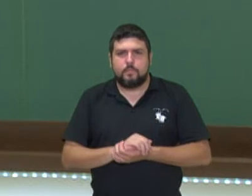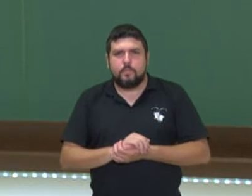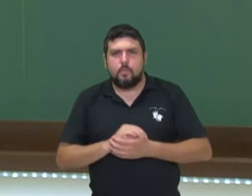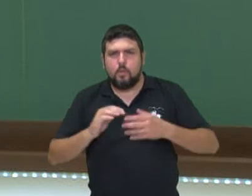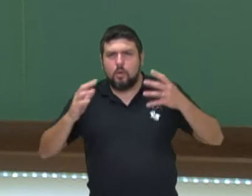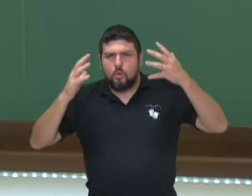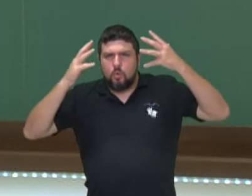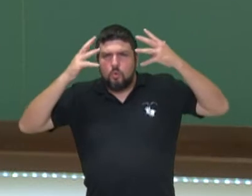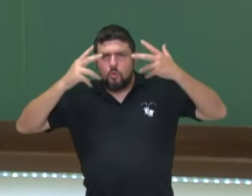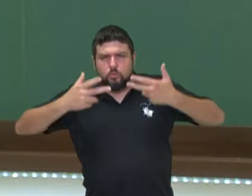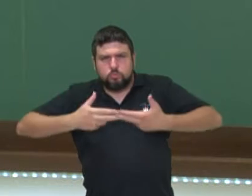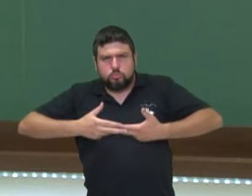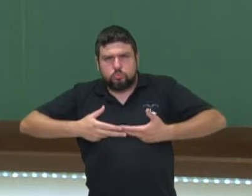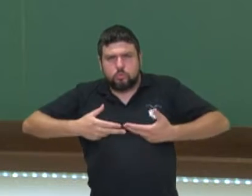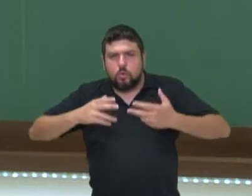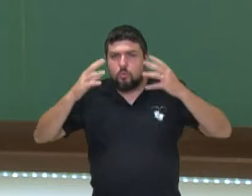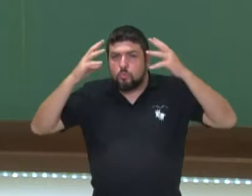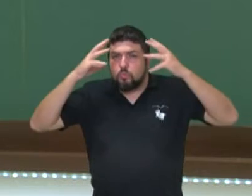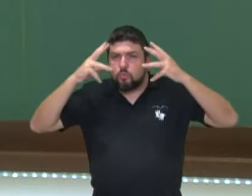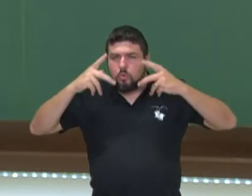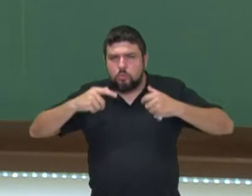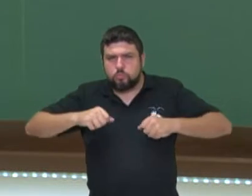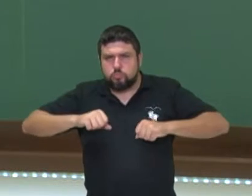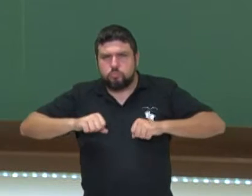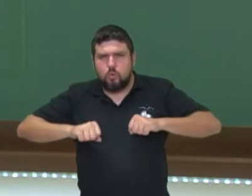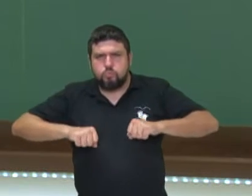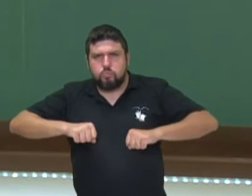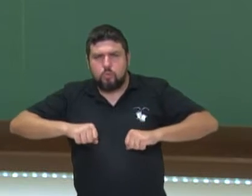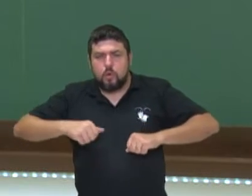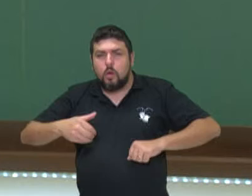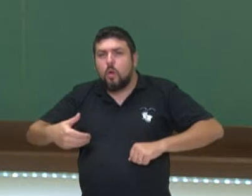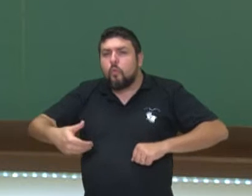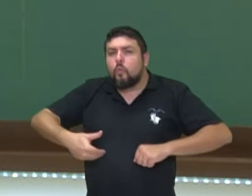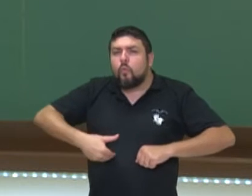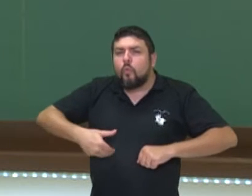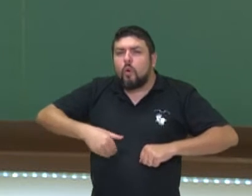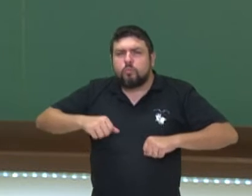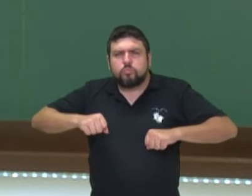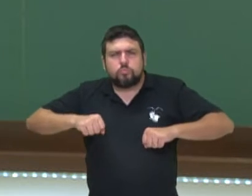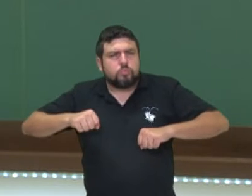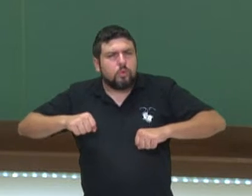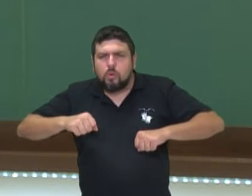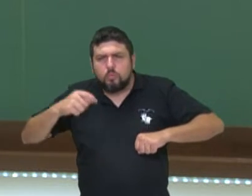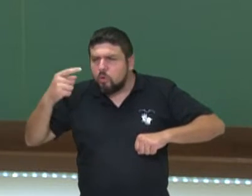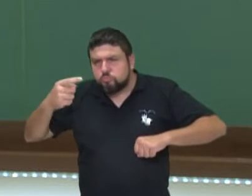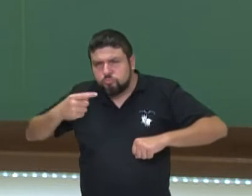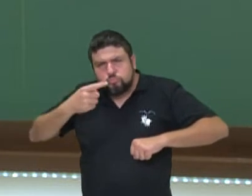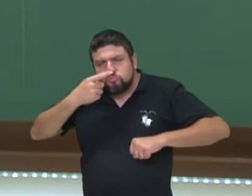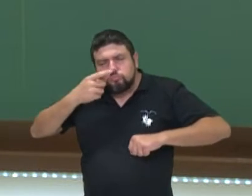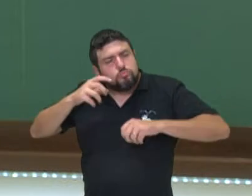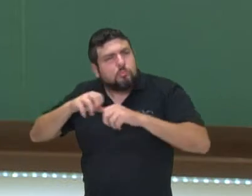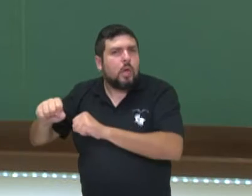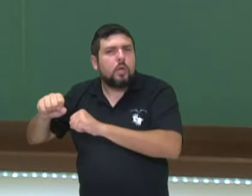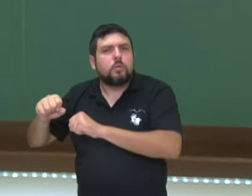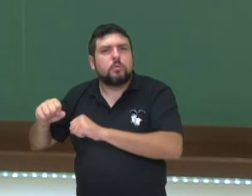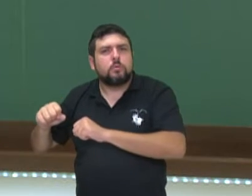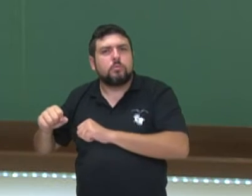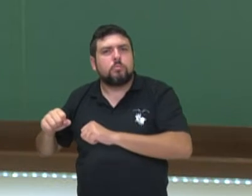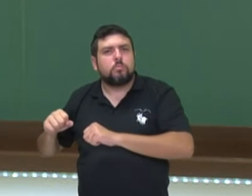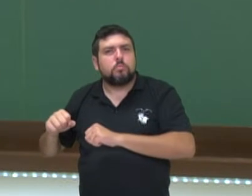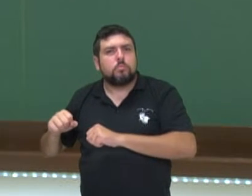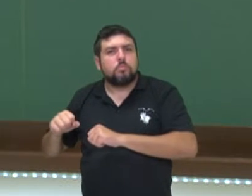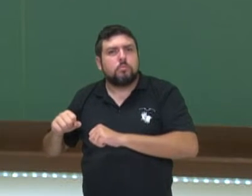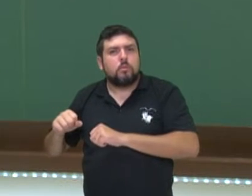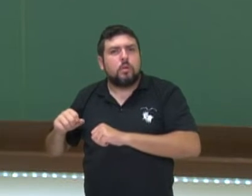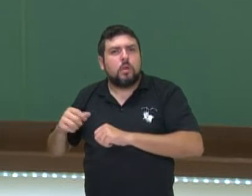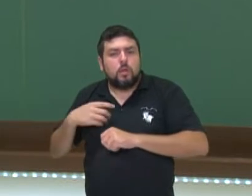né? O leão, ele está morrendo de fome. O leão, ele age por instinto, ele é um animal. Ele age a partir